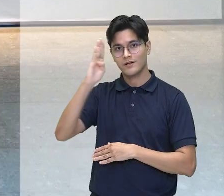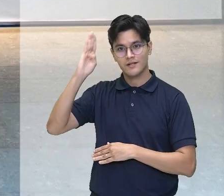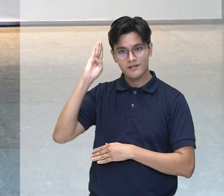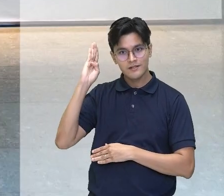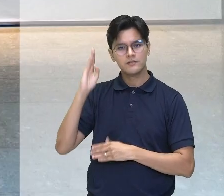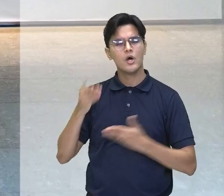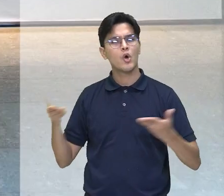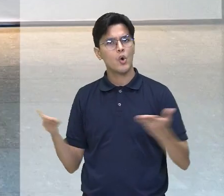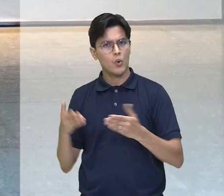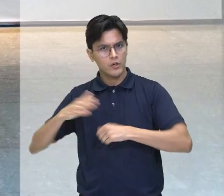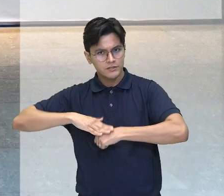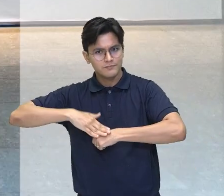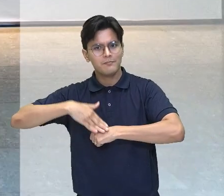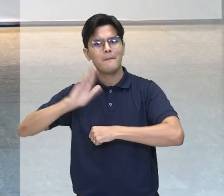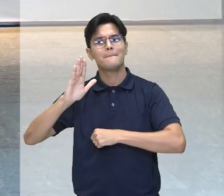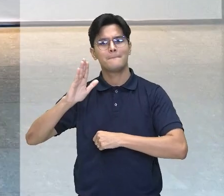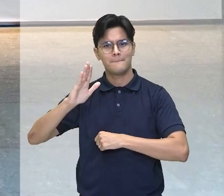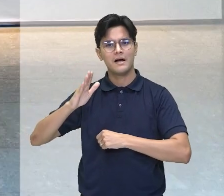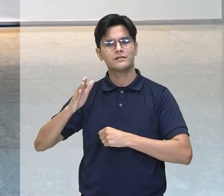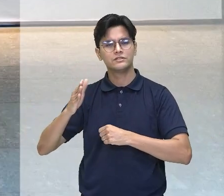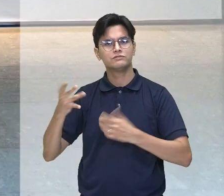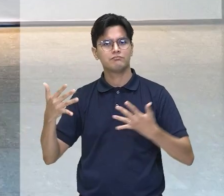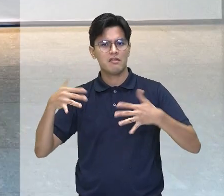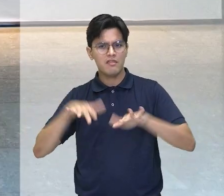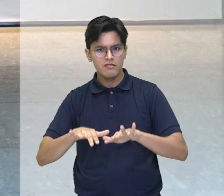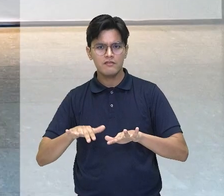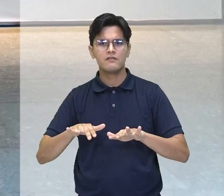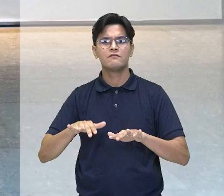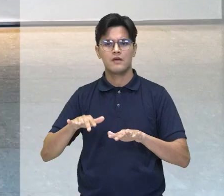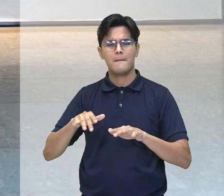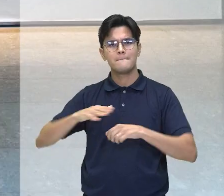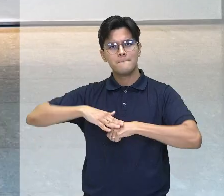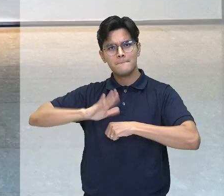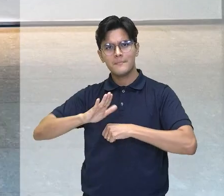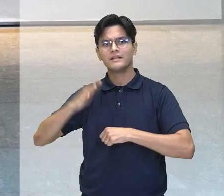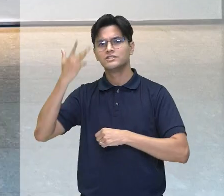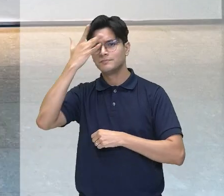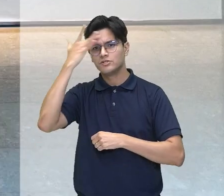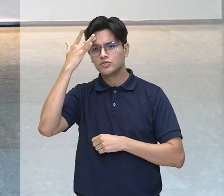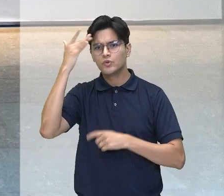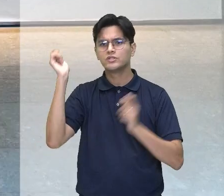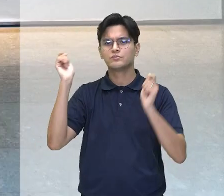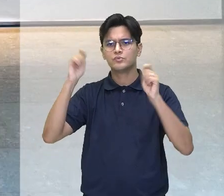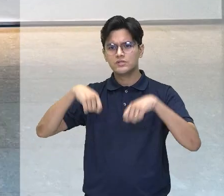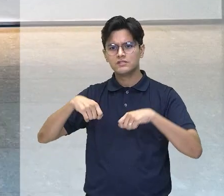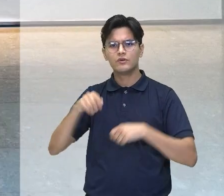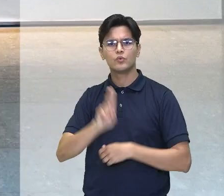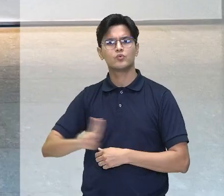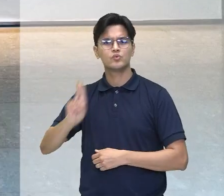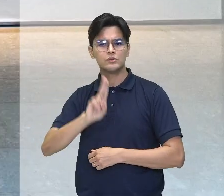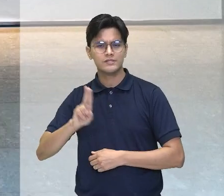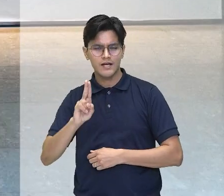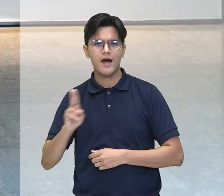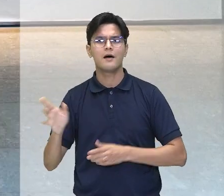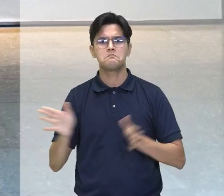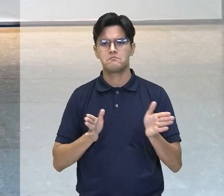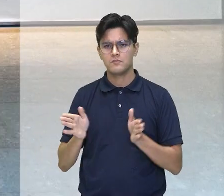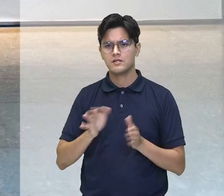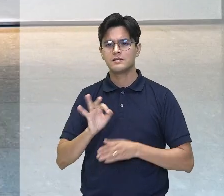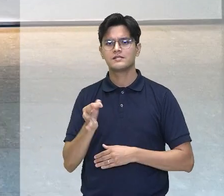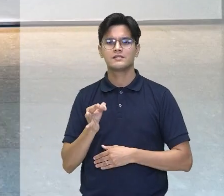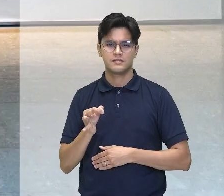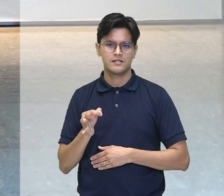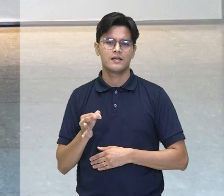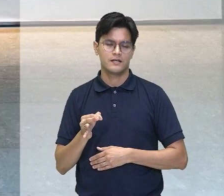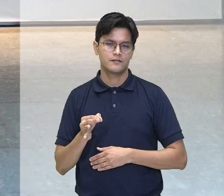são compactos, acessíveis, como eu já disse a vocês, e amplamente utilizados em nossas casas e em uma diversidade muito grande